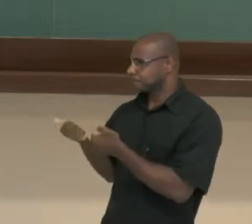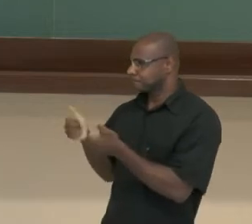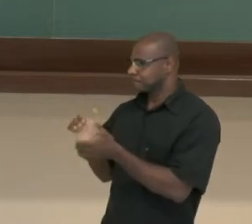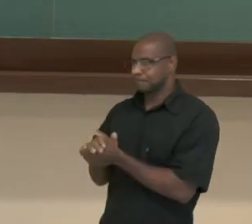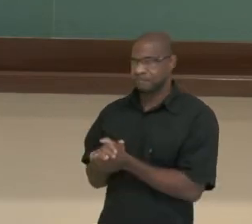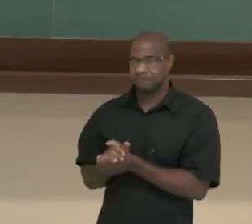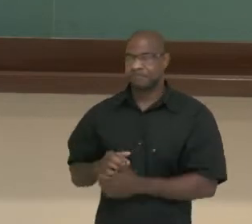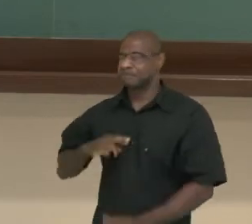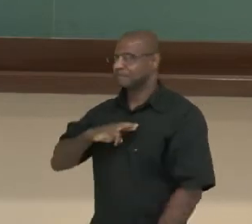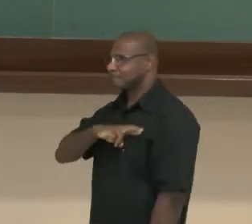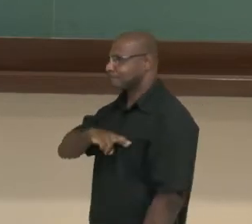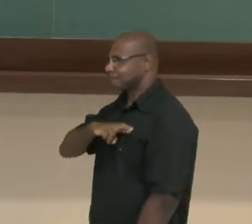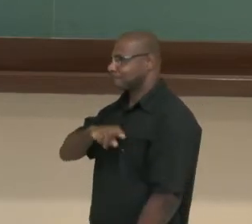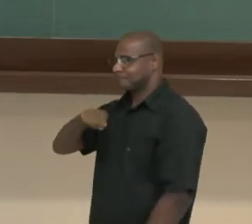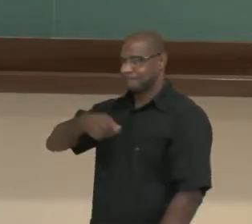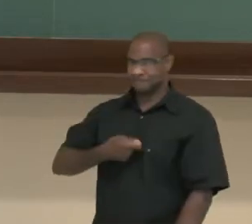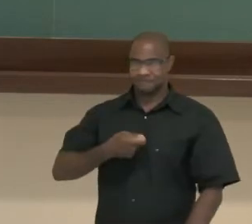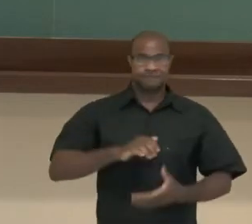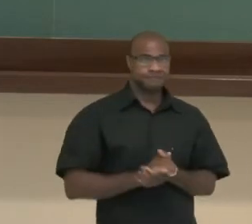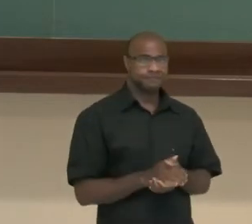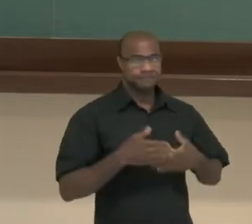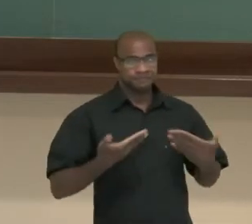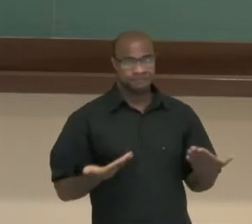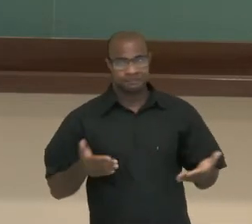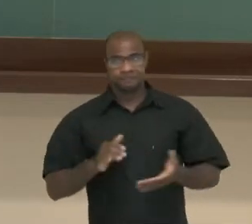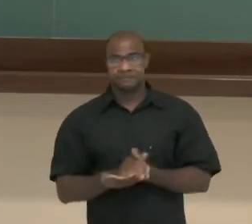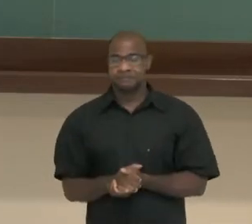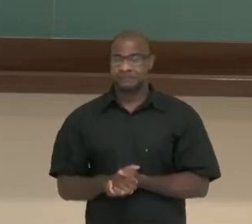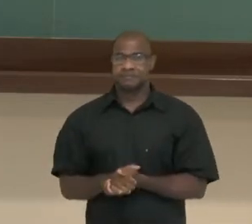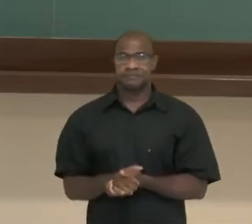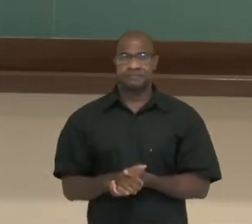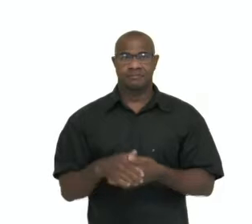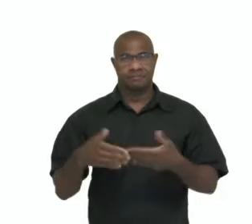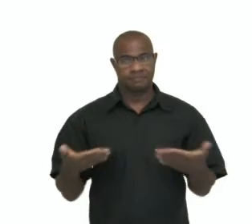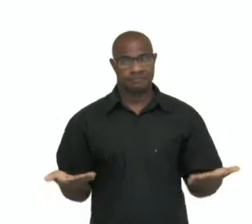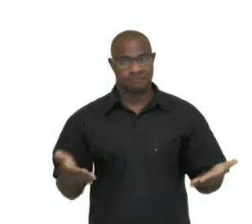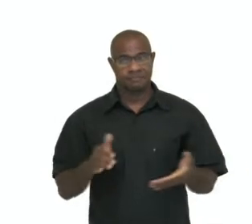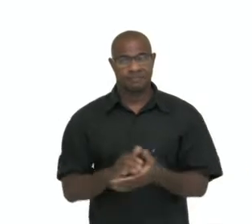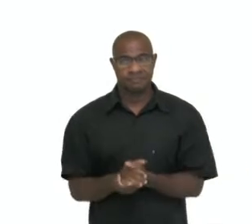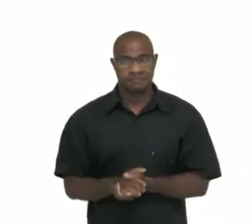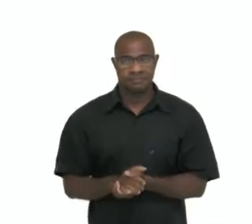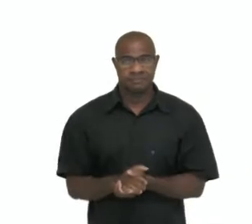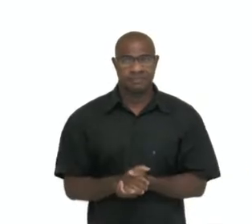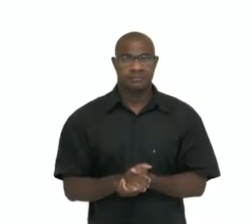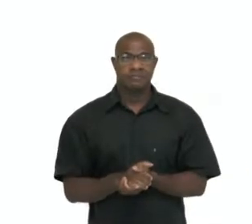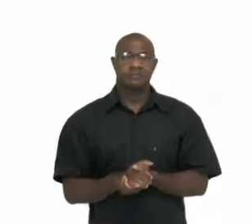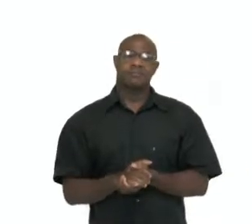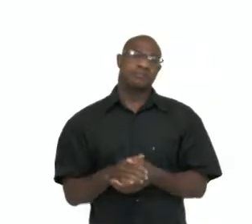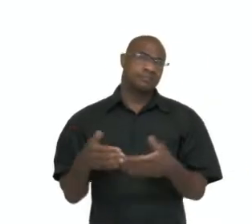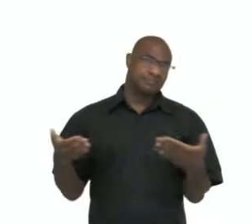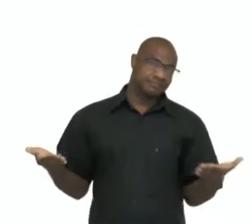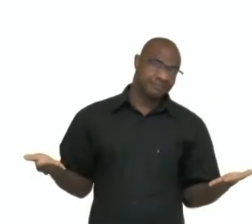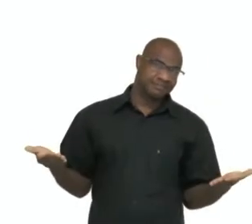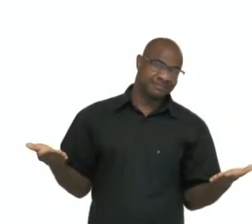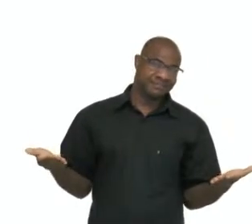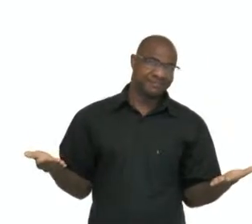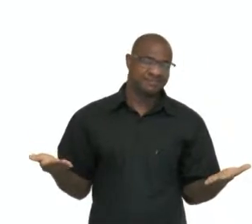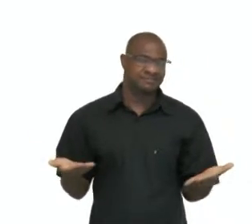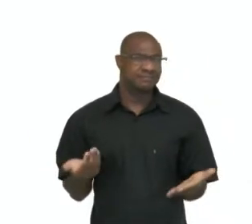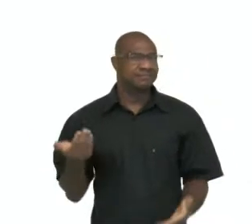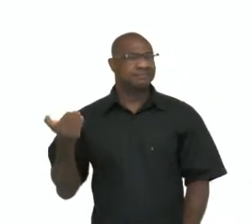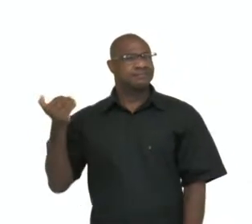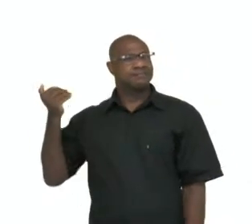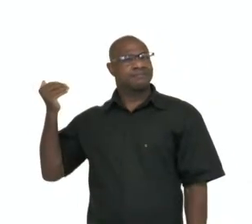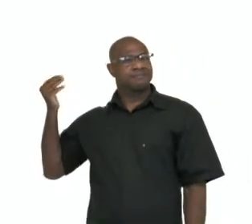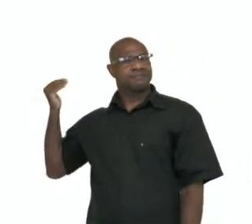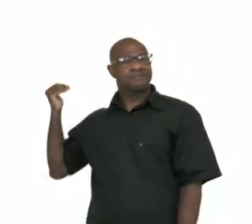que é romance aí? Beleza! Você já pensou que muito antes dos europeus